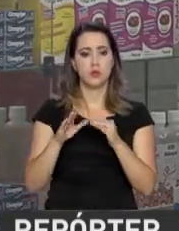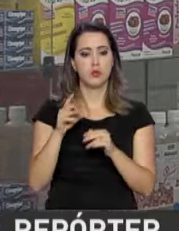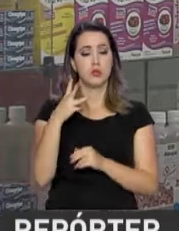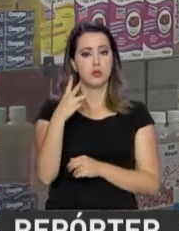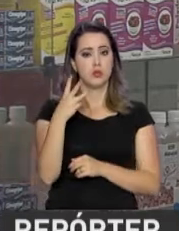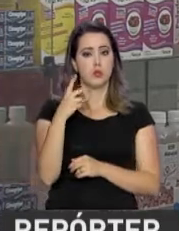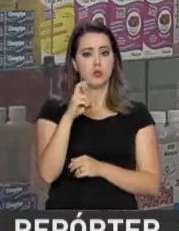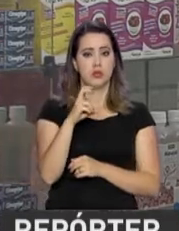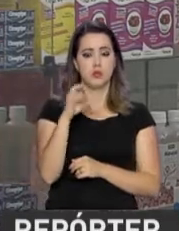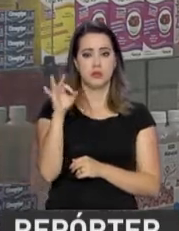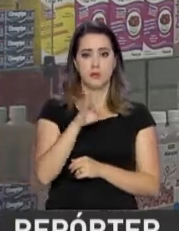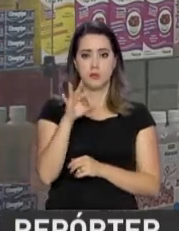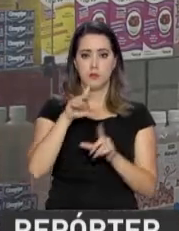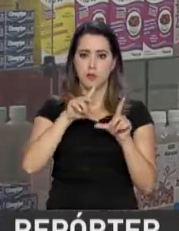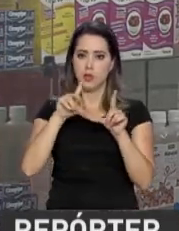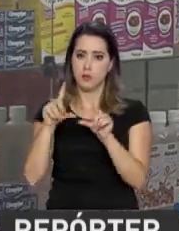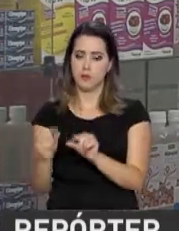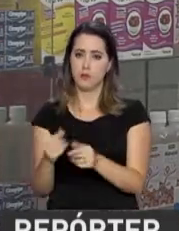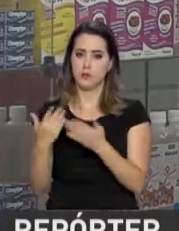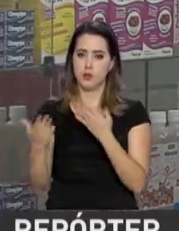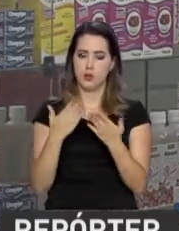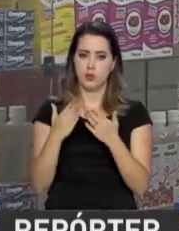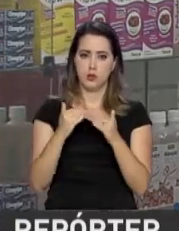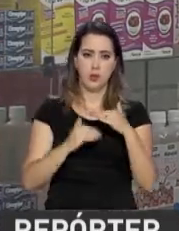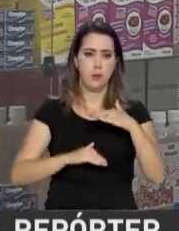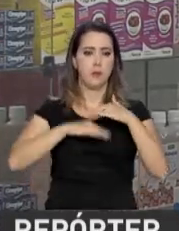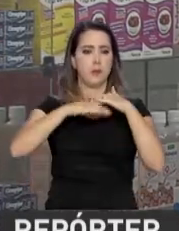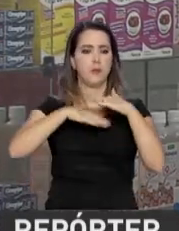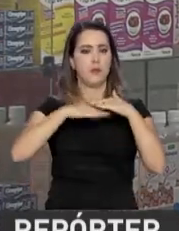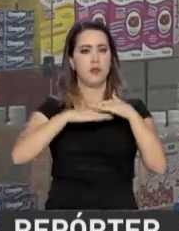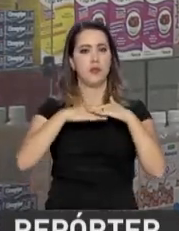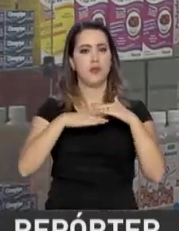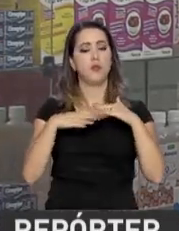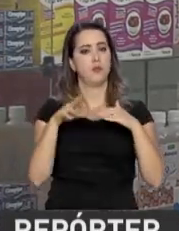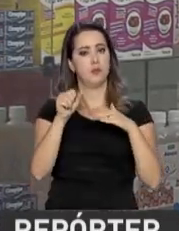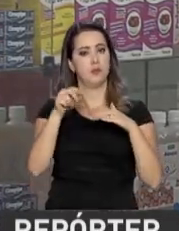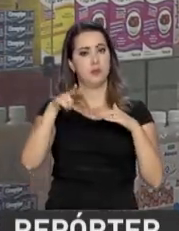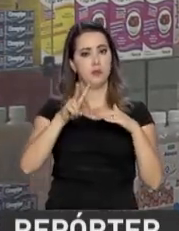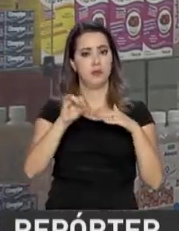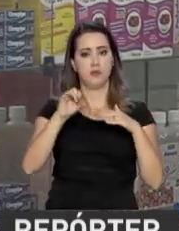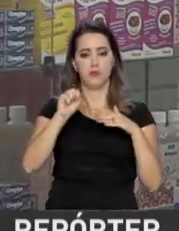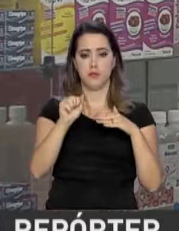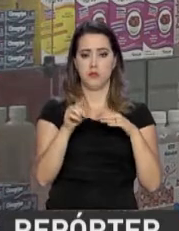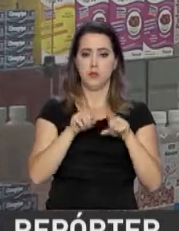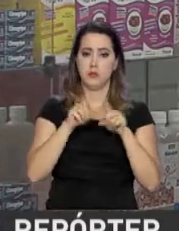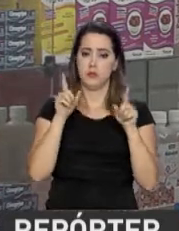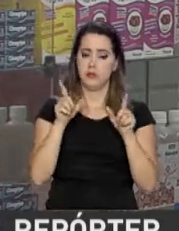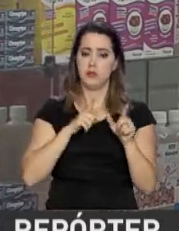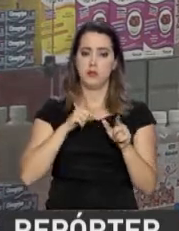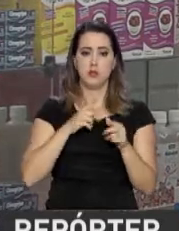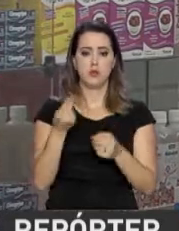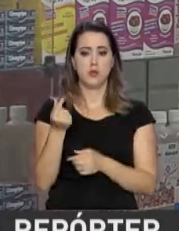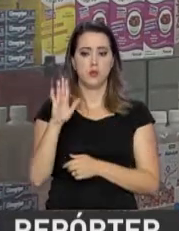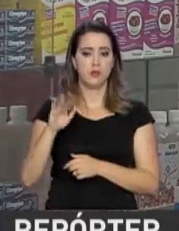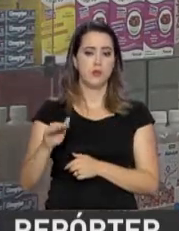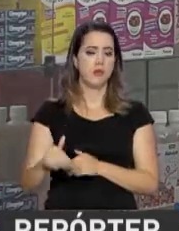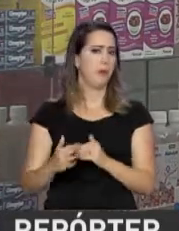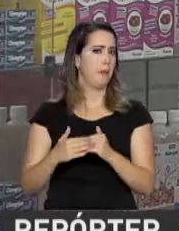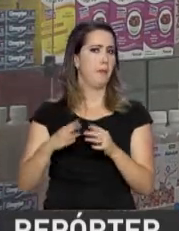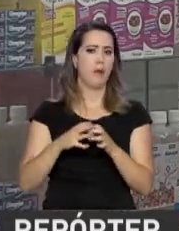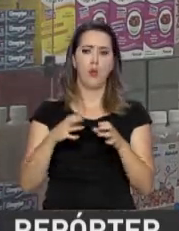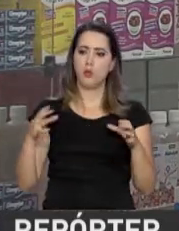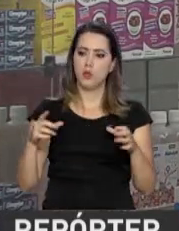35 por cento menor em relação ao preço máximo da tabela da anvisa mas há casos de desconto ainda